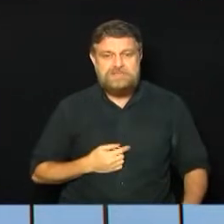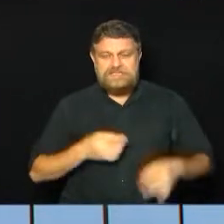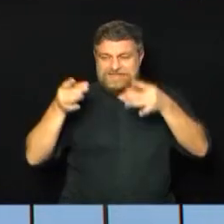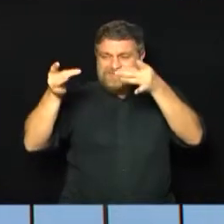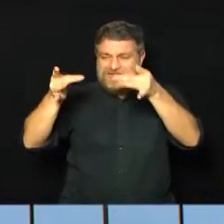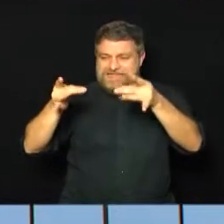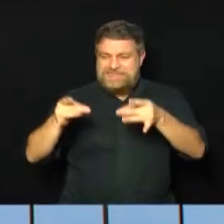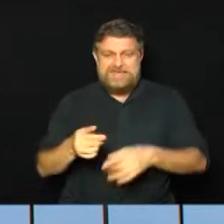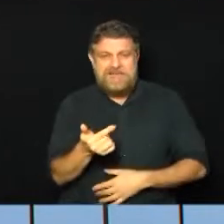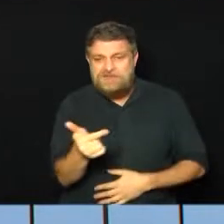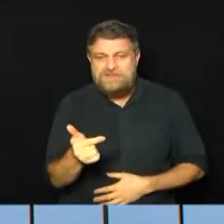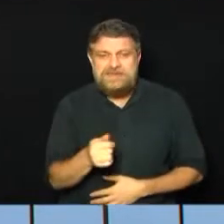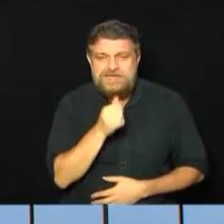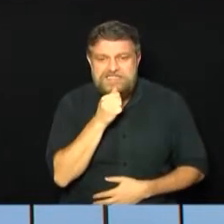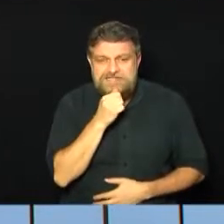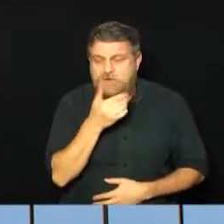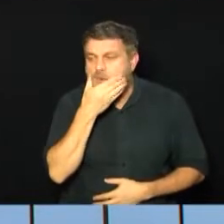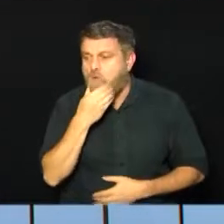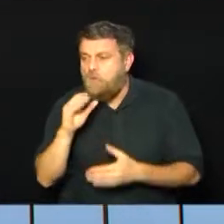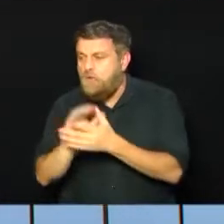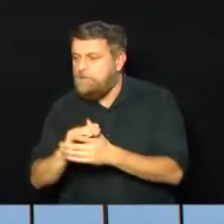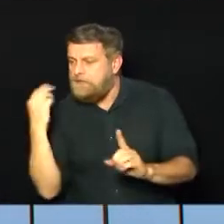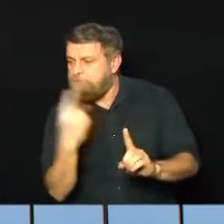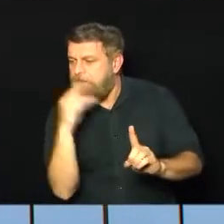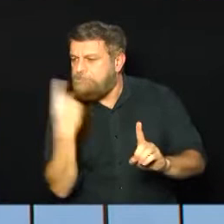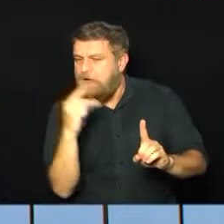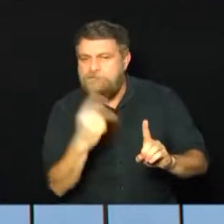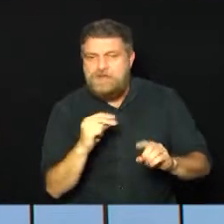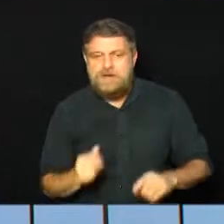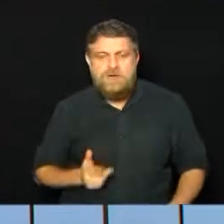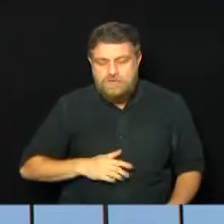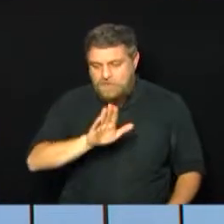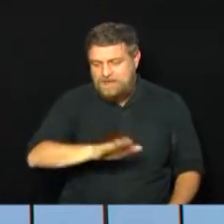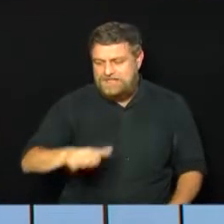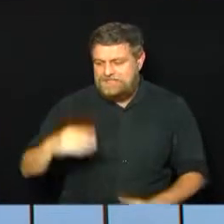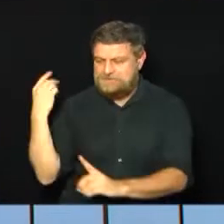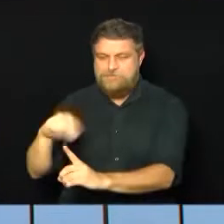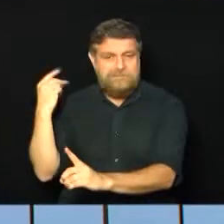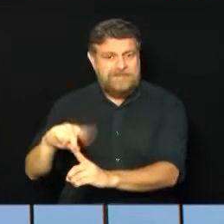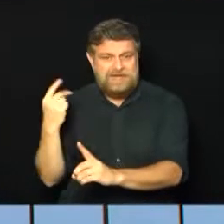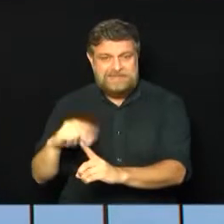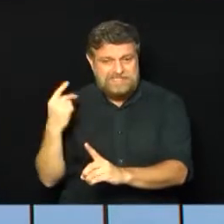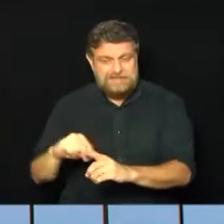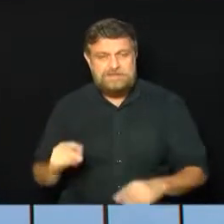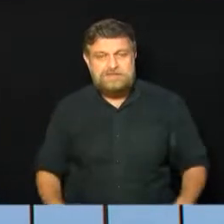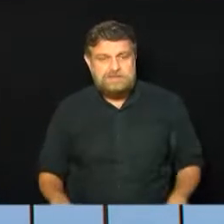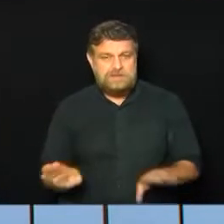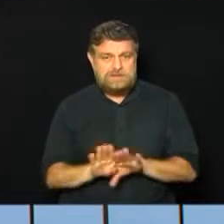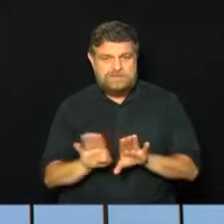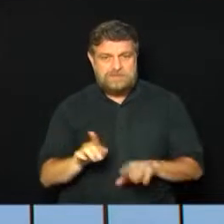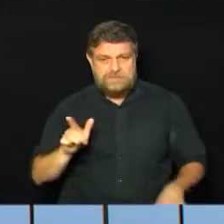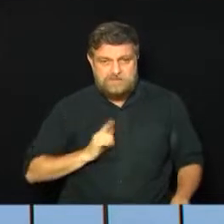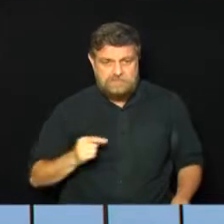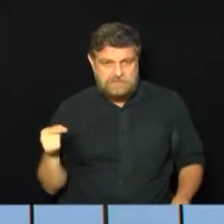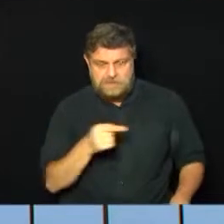de, por exemplo, um marido que bate na mulher ou vice-versa, né? Ou que bate em criança, enfim. Então, é mais